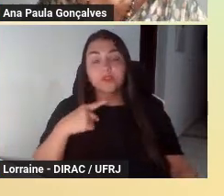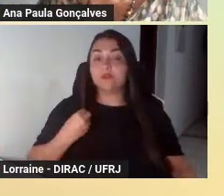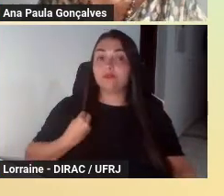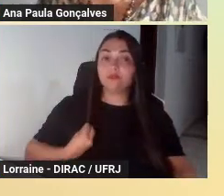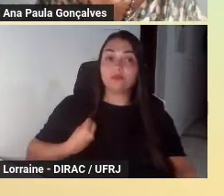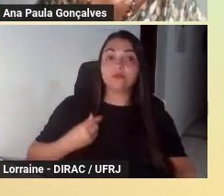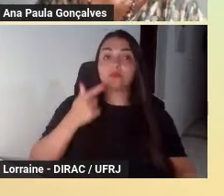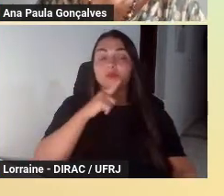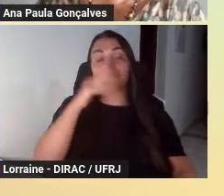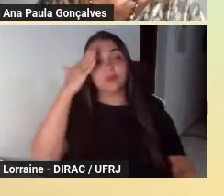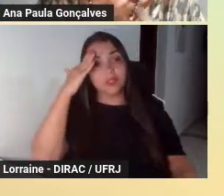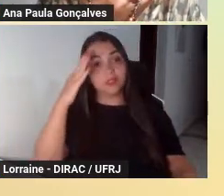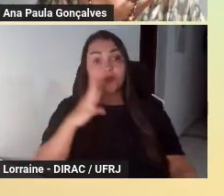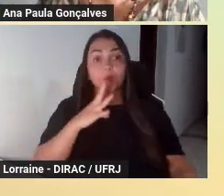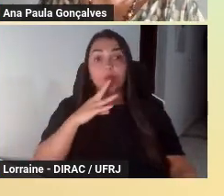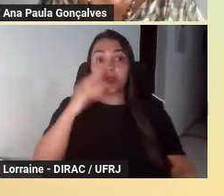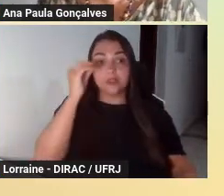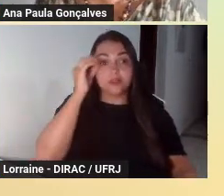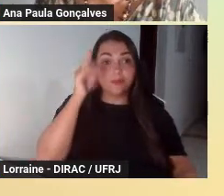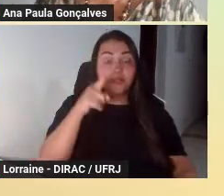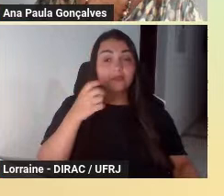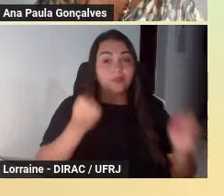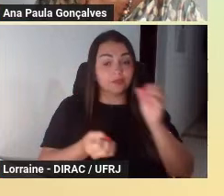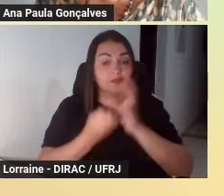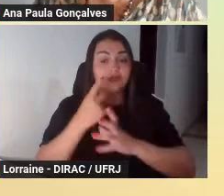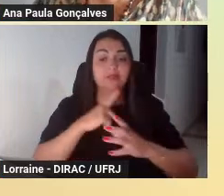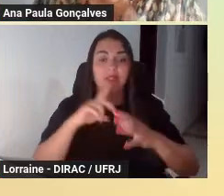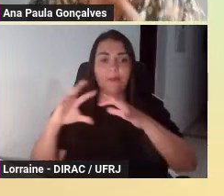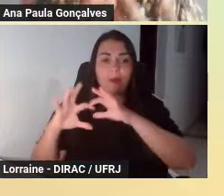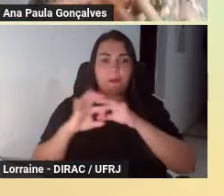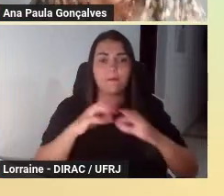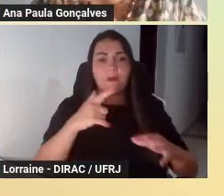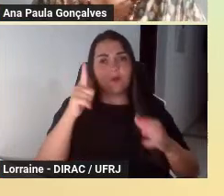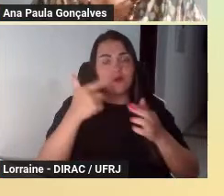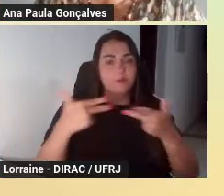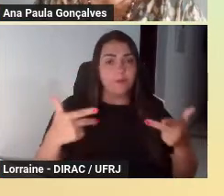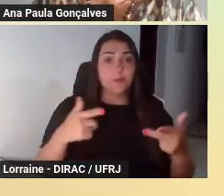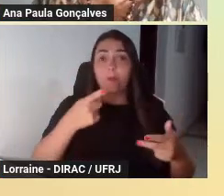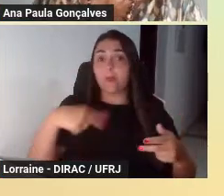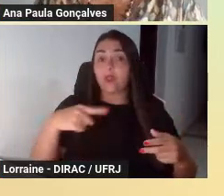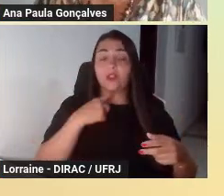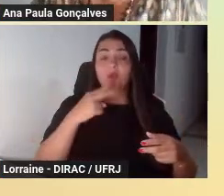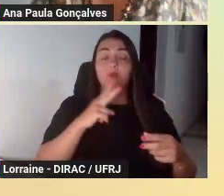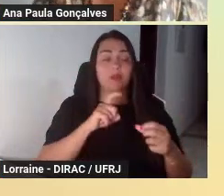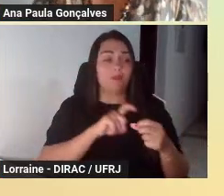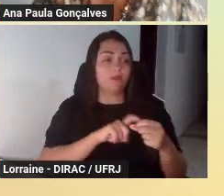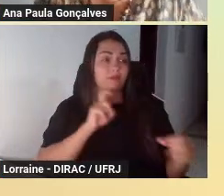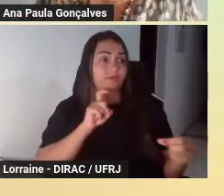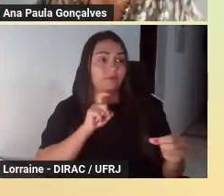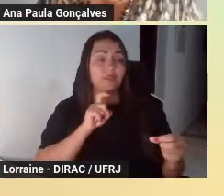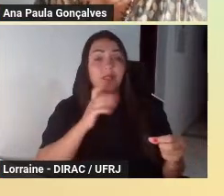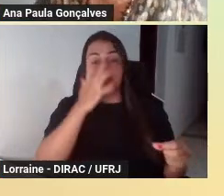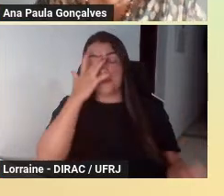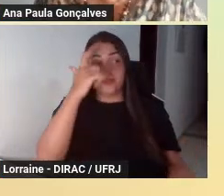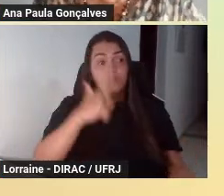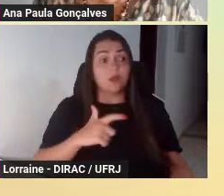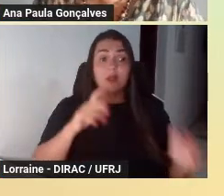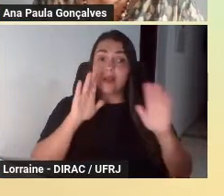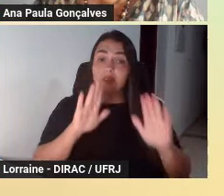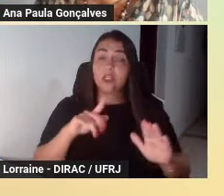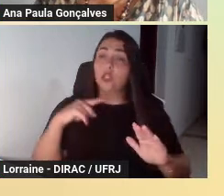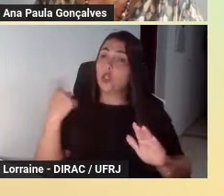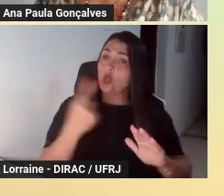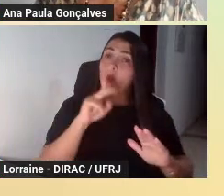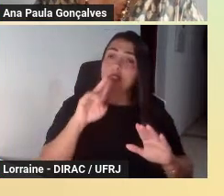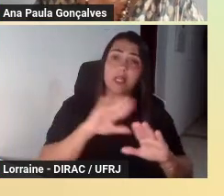Entender que esse conhecimento que a gente constrói é entrelaçado. E não conseguimos nos desvencilhar dessa pessoa que a gente é. Nós somos tudo isso ao